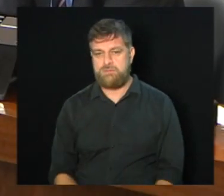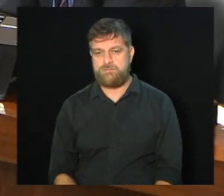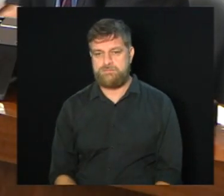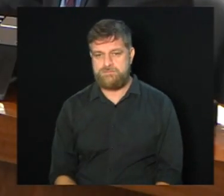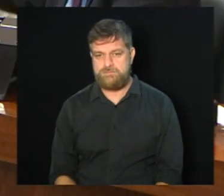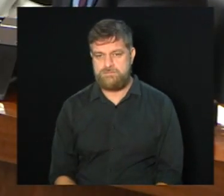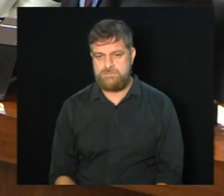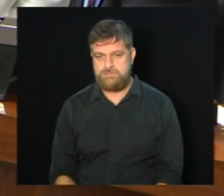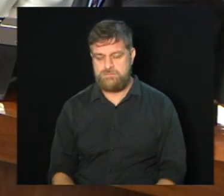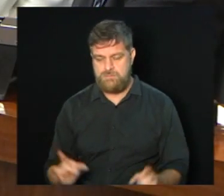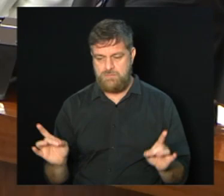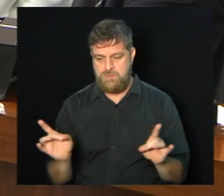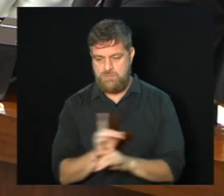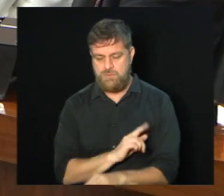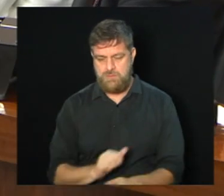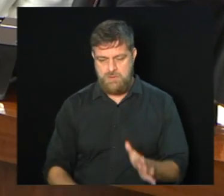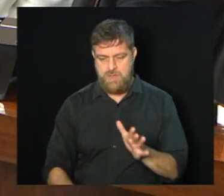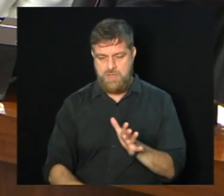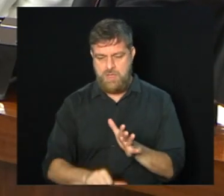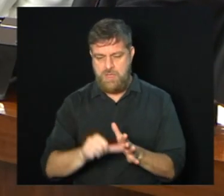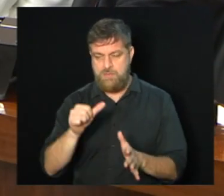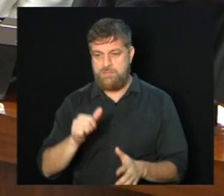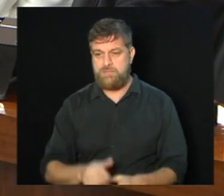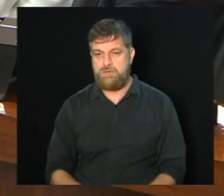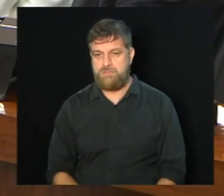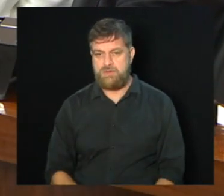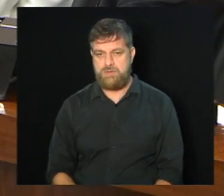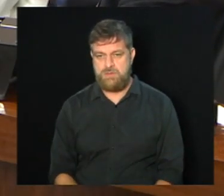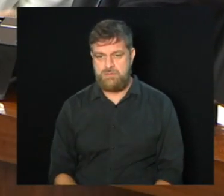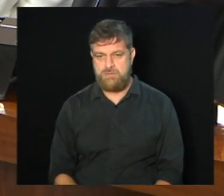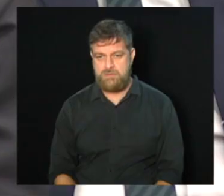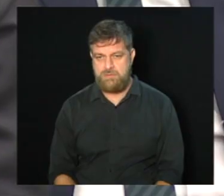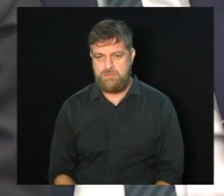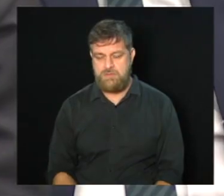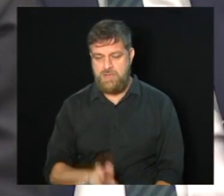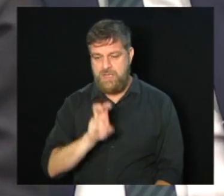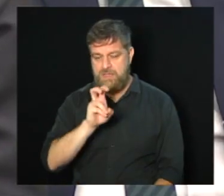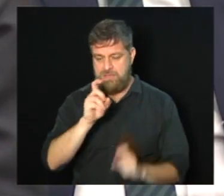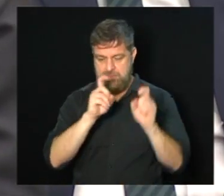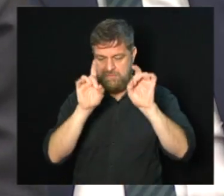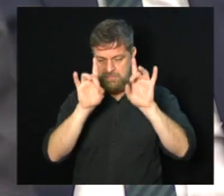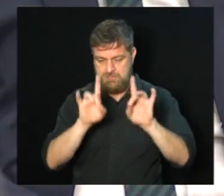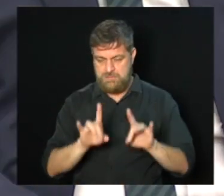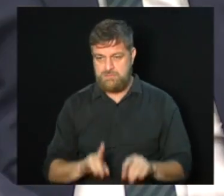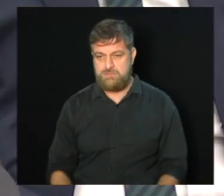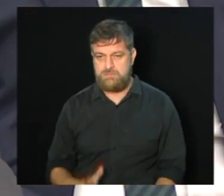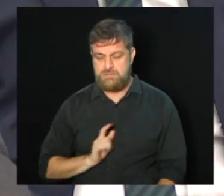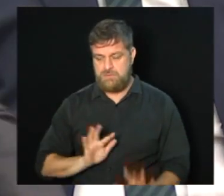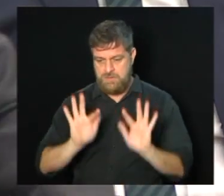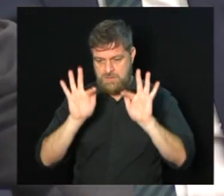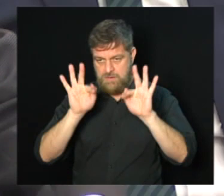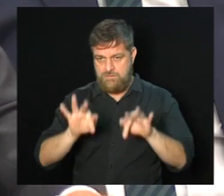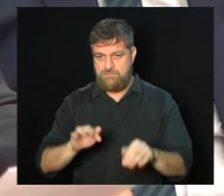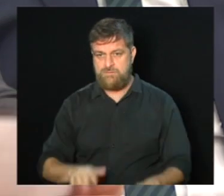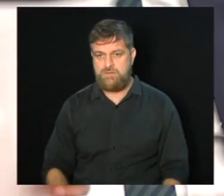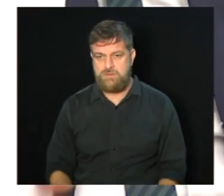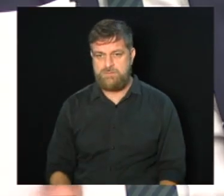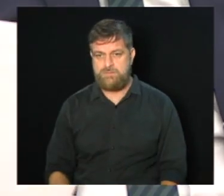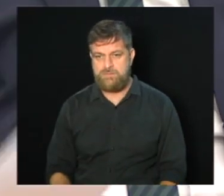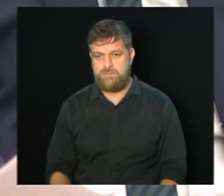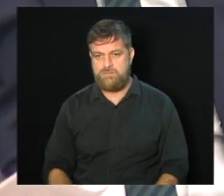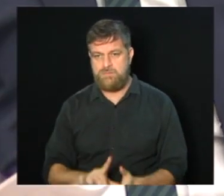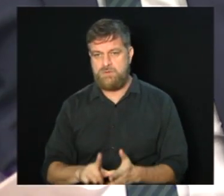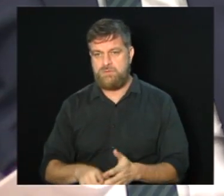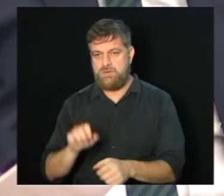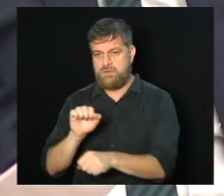Exaurindo essa primeira, a quinta reunião extraordinária, dou por encerrados os trabalhos e temos